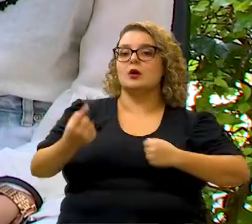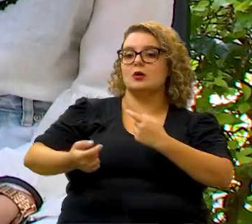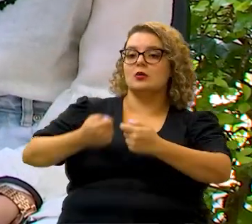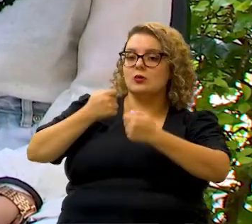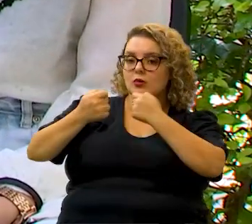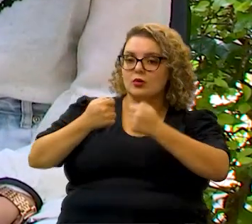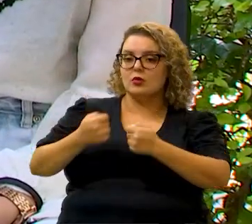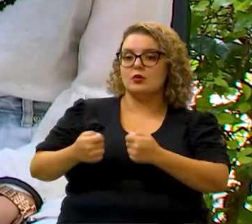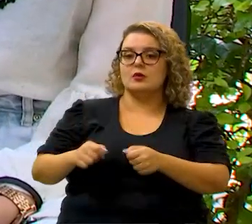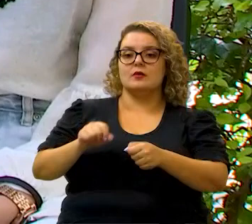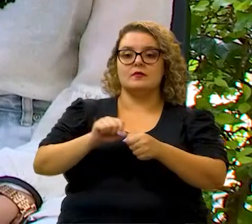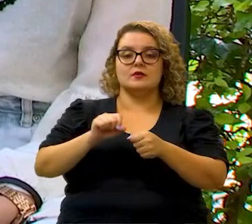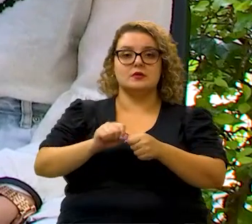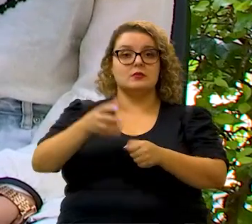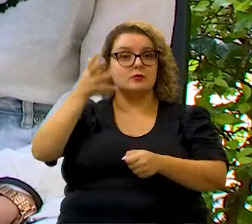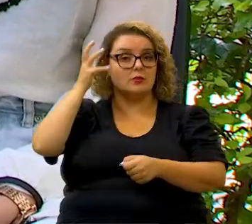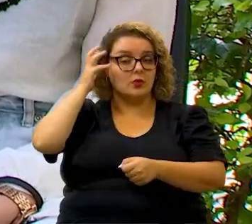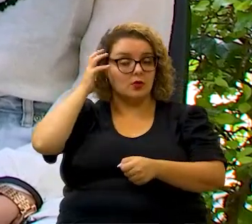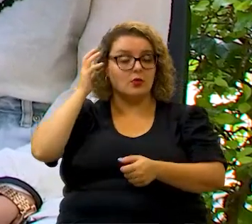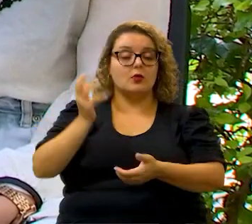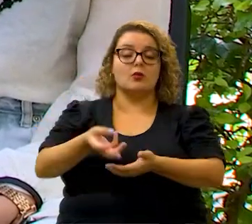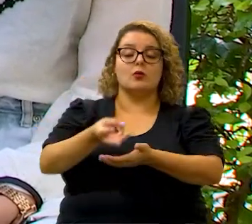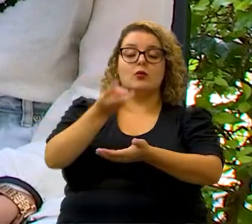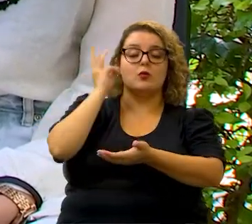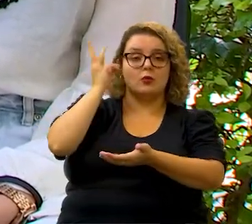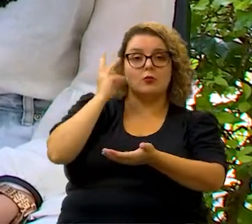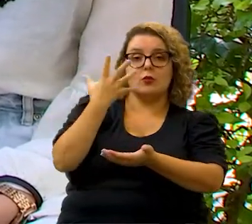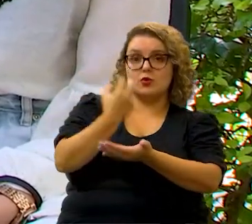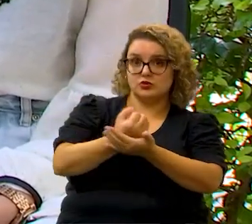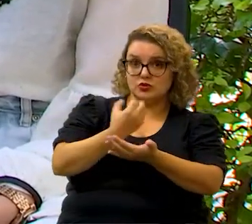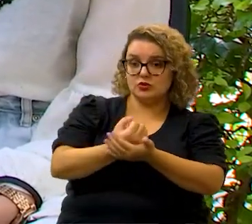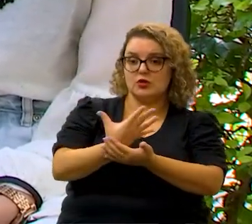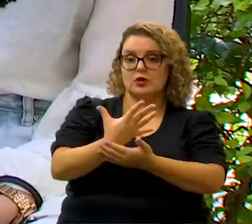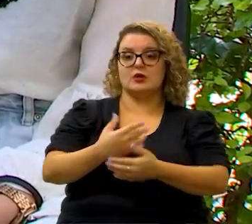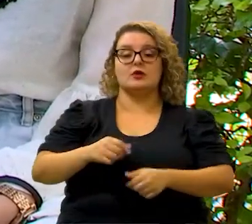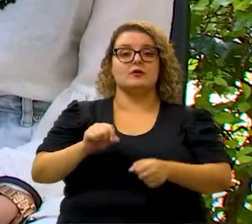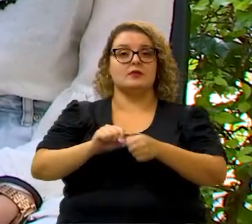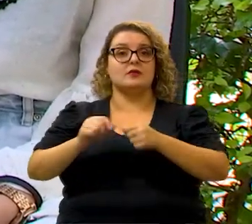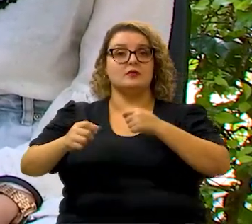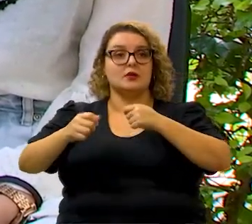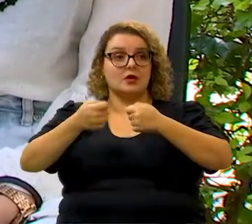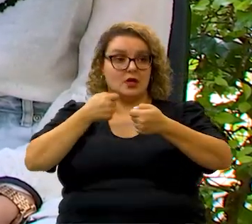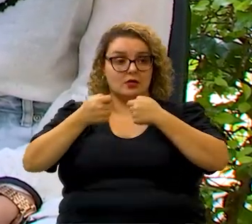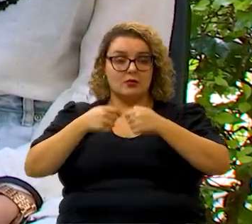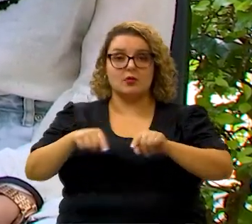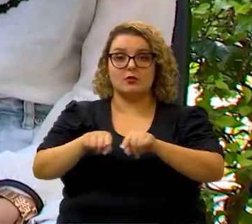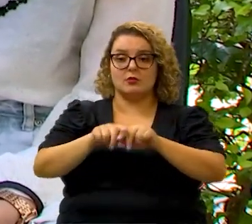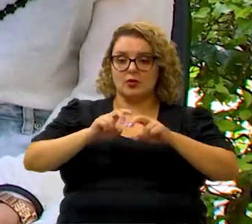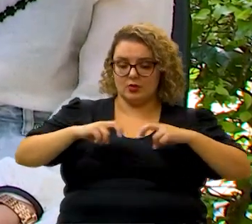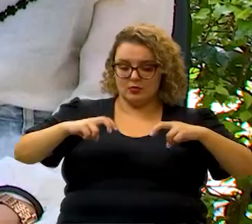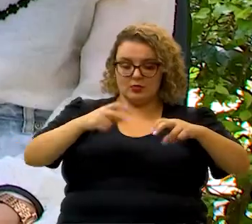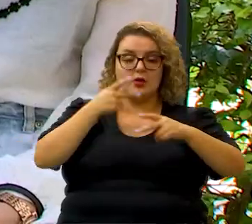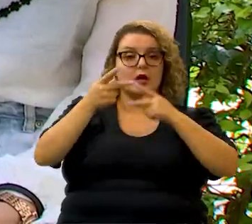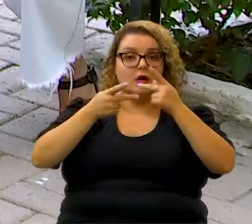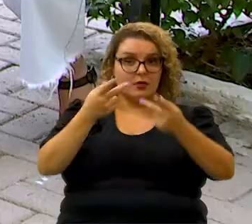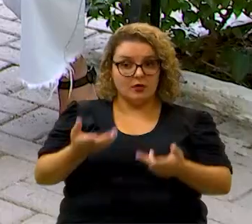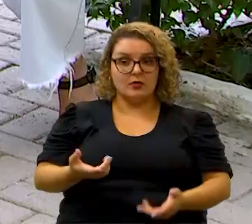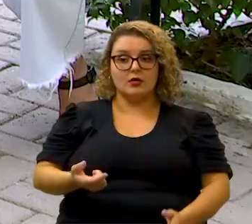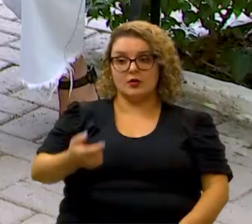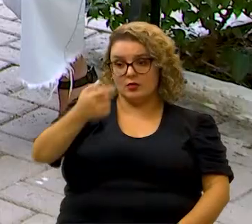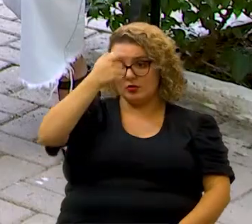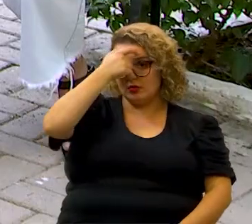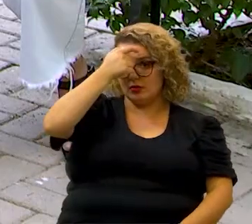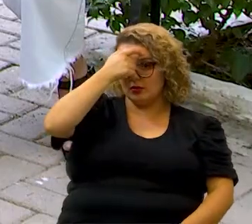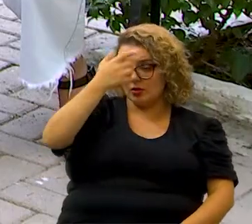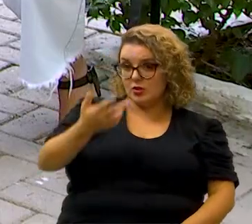né? Fizeram algumas entrevistas, fizeram um podcast. Esse ano eles fizeram também uma reportagem e nas rodas de conversa eles